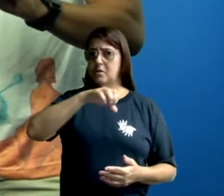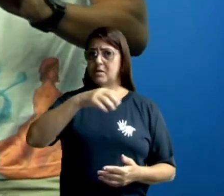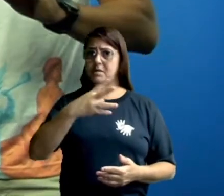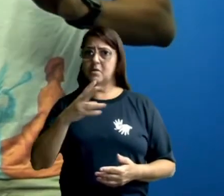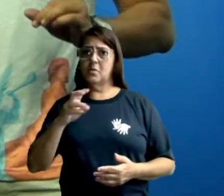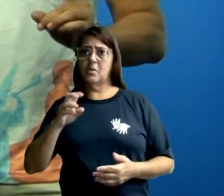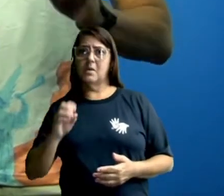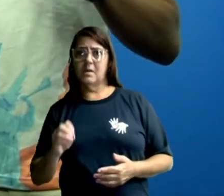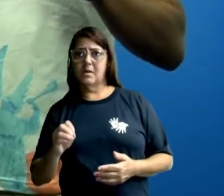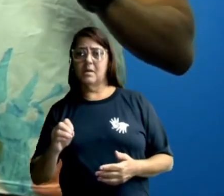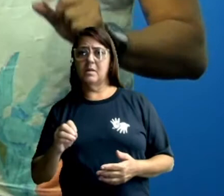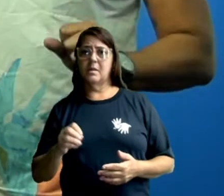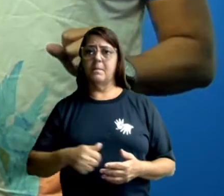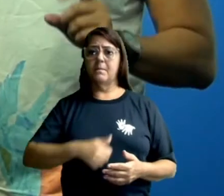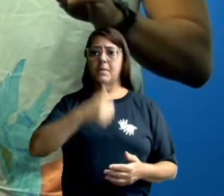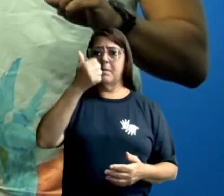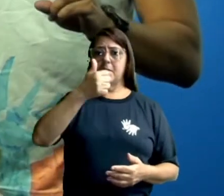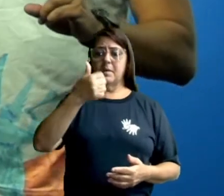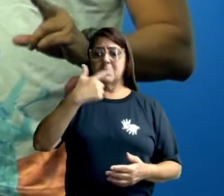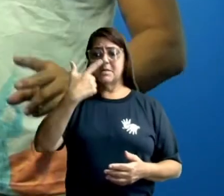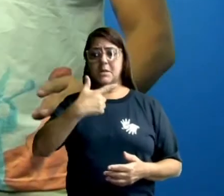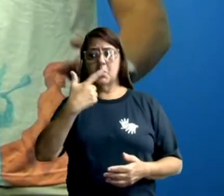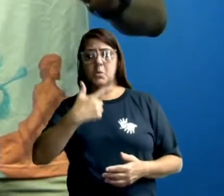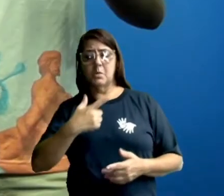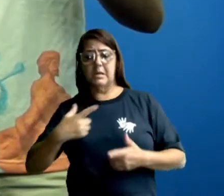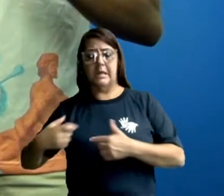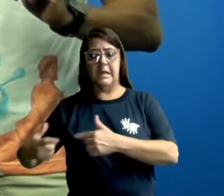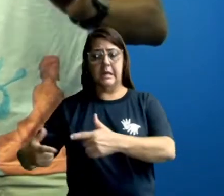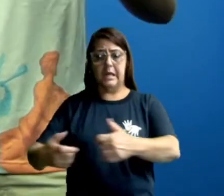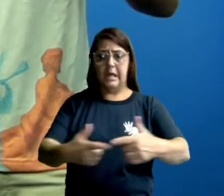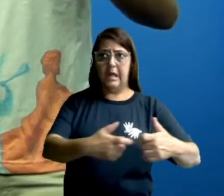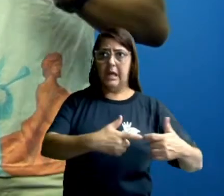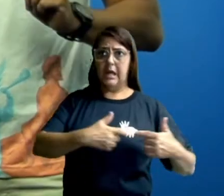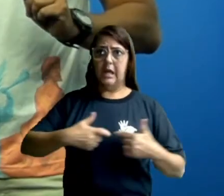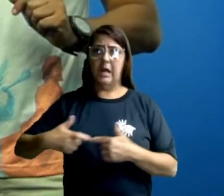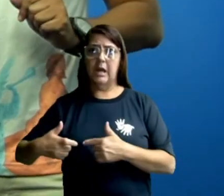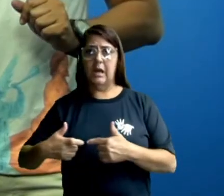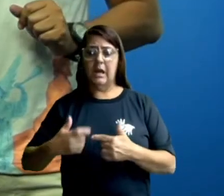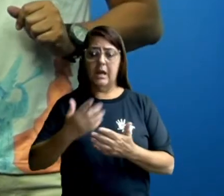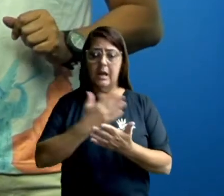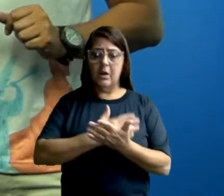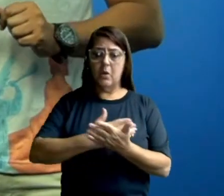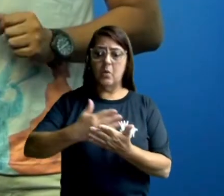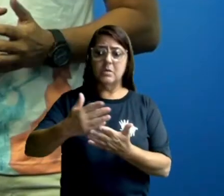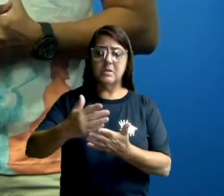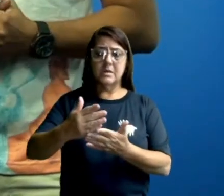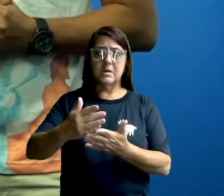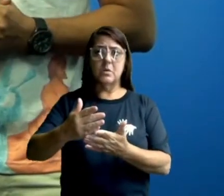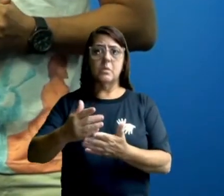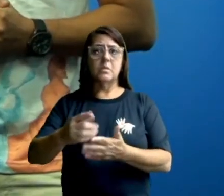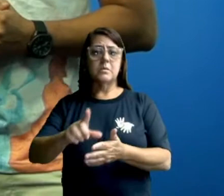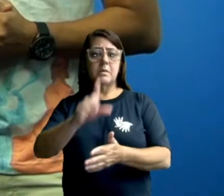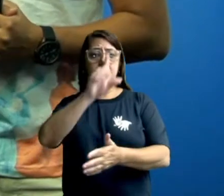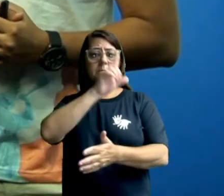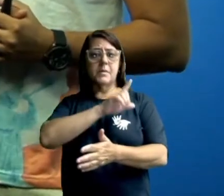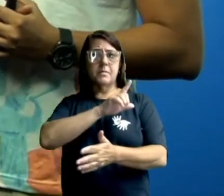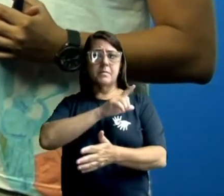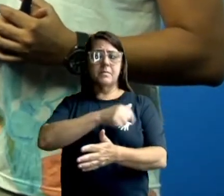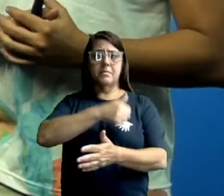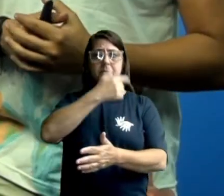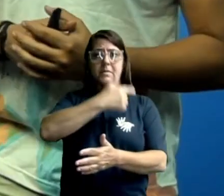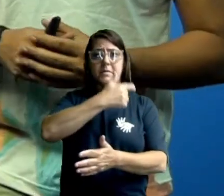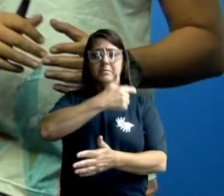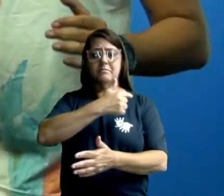Vamos identificar aqui que a Segunda Guerra Mundial, ela vai ser consequência da Primeira Guerra Mundial. Como